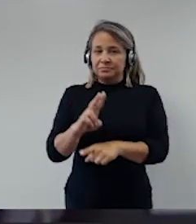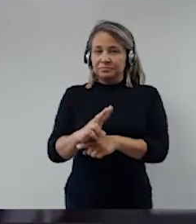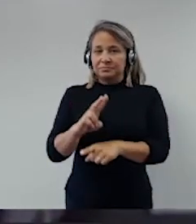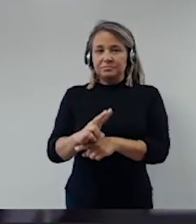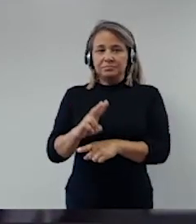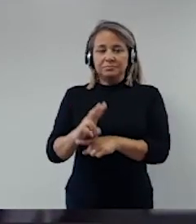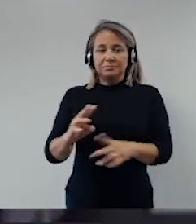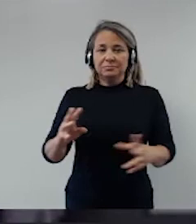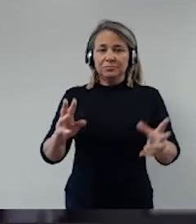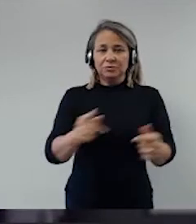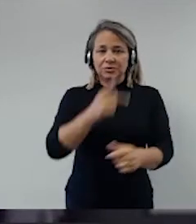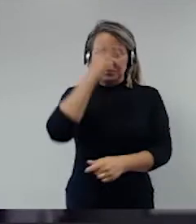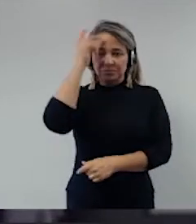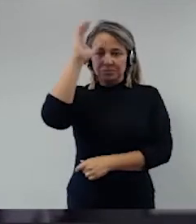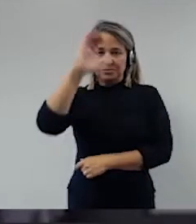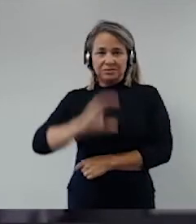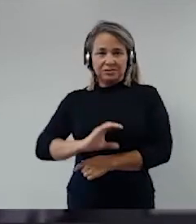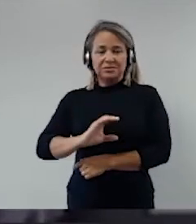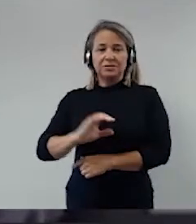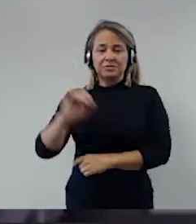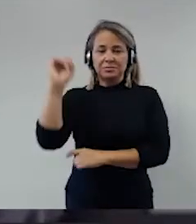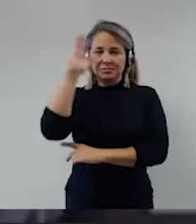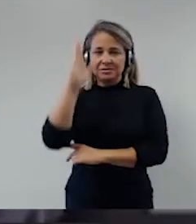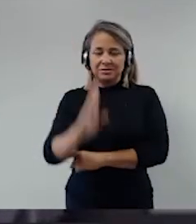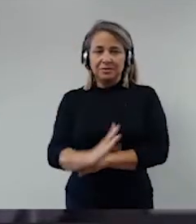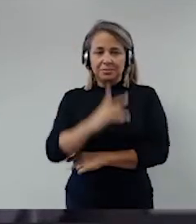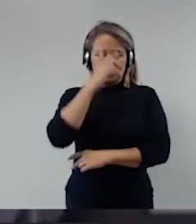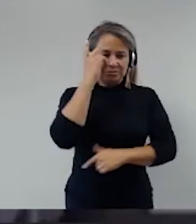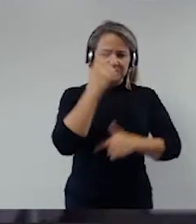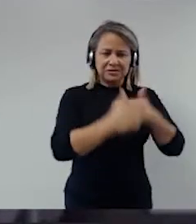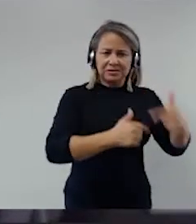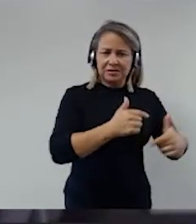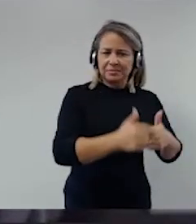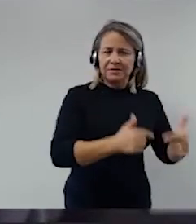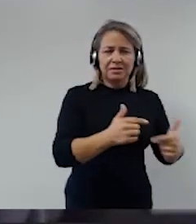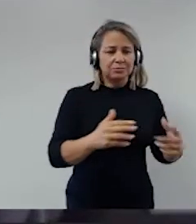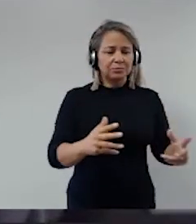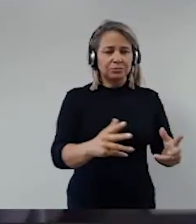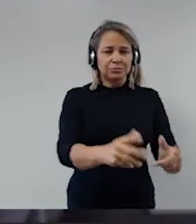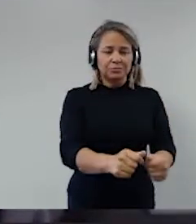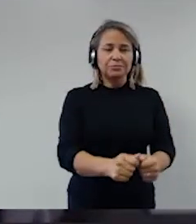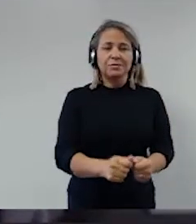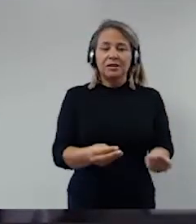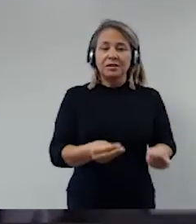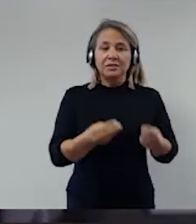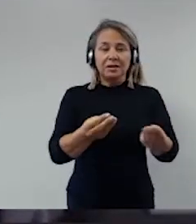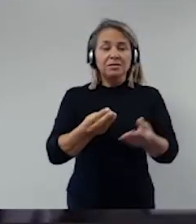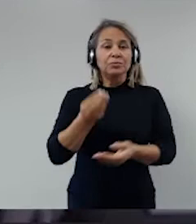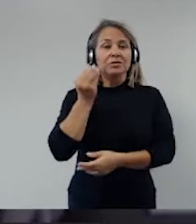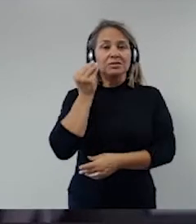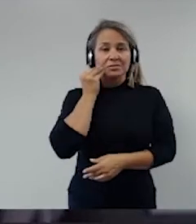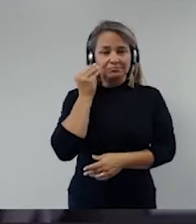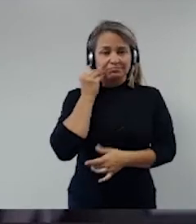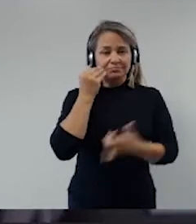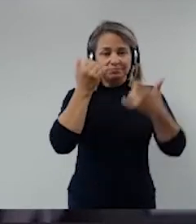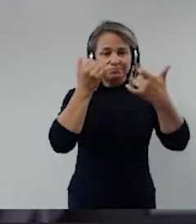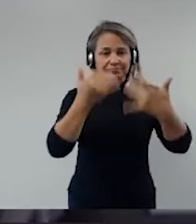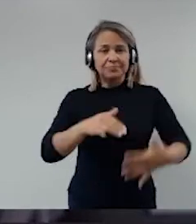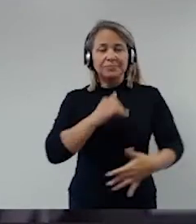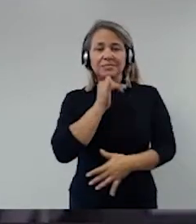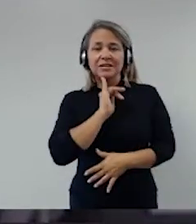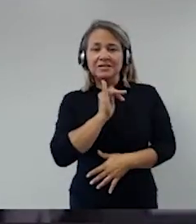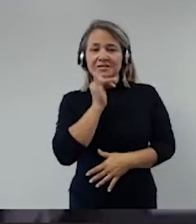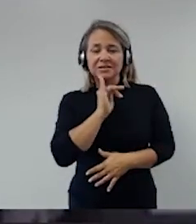todos os cidadãos brasileiros, trabalhadores e trabalhadoras. Enfim, ele tem dado exemplo de um